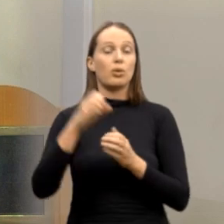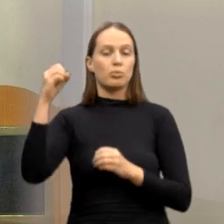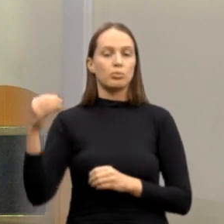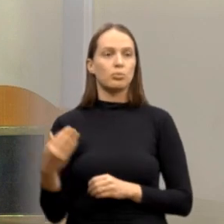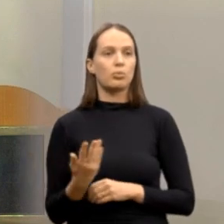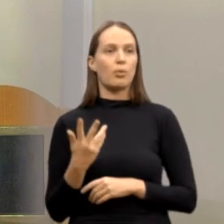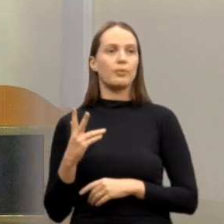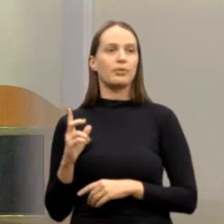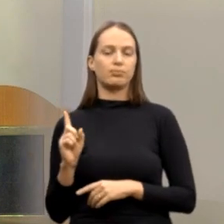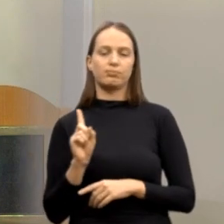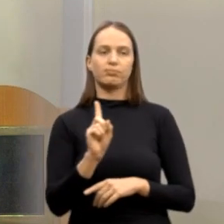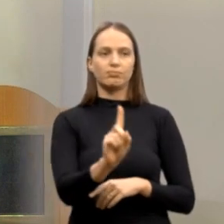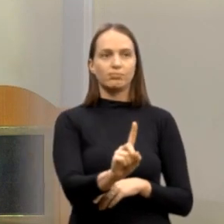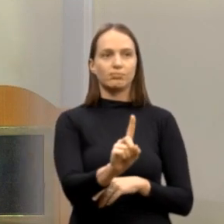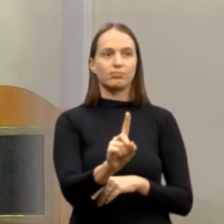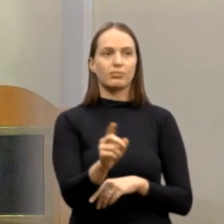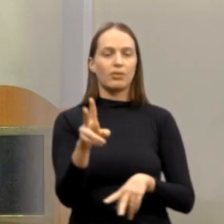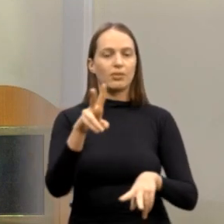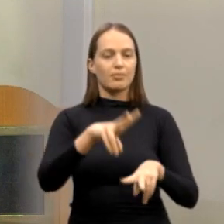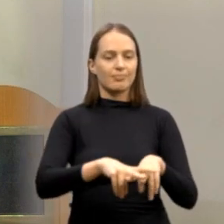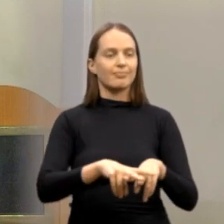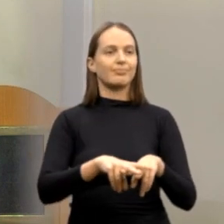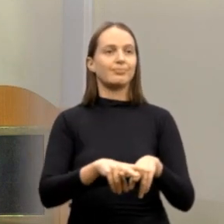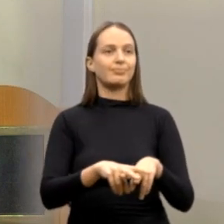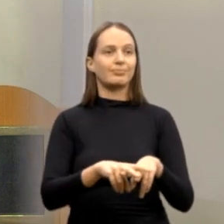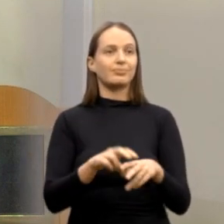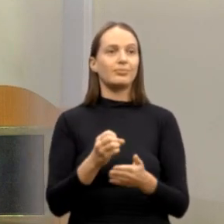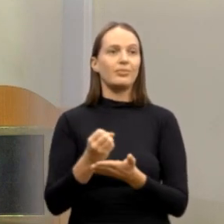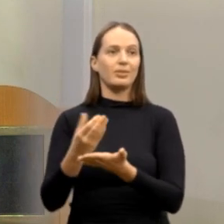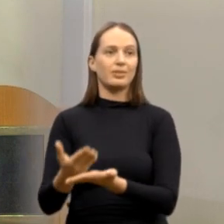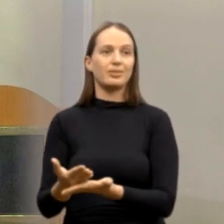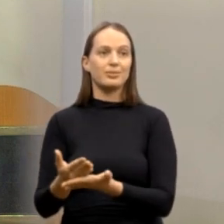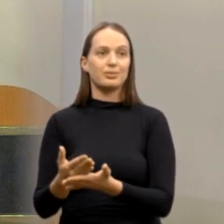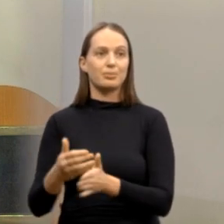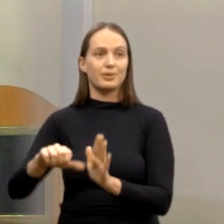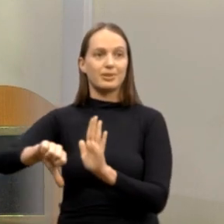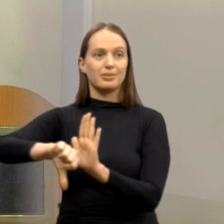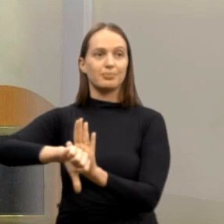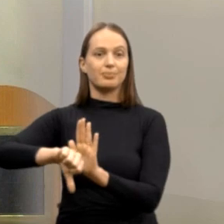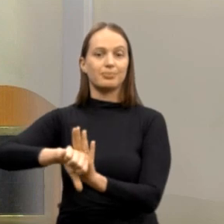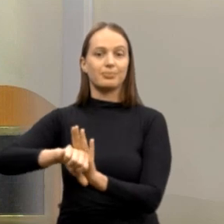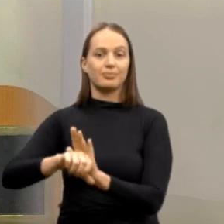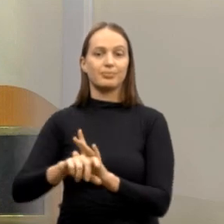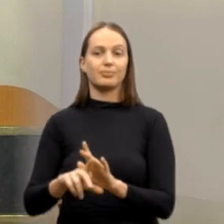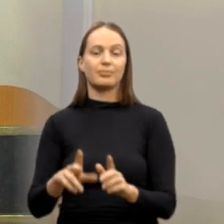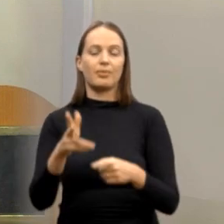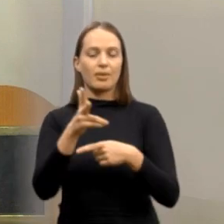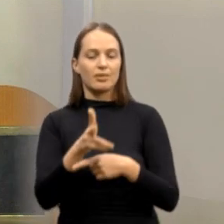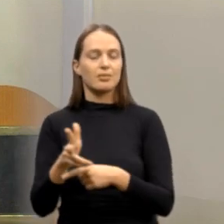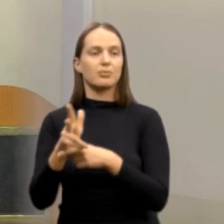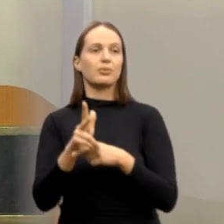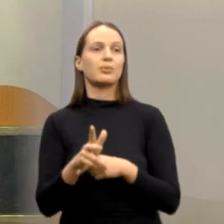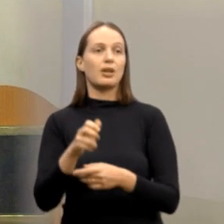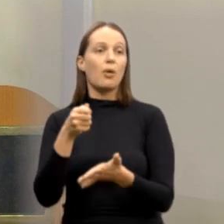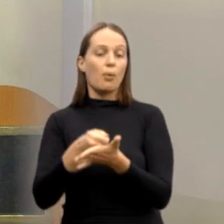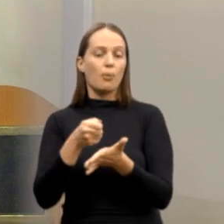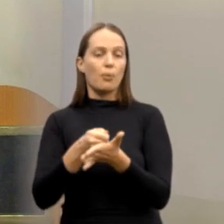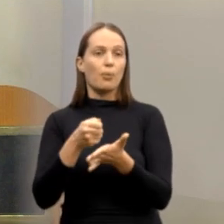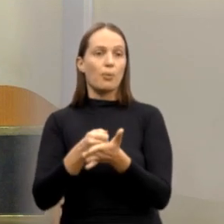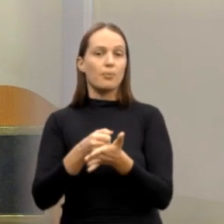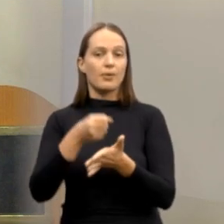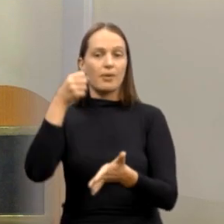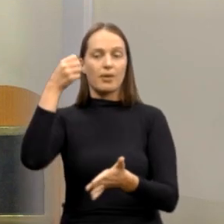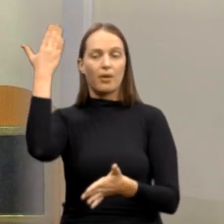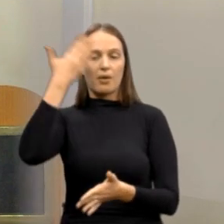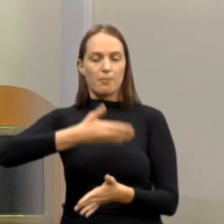o que foi encaminhado ao Instituto de Criminalística e lá estavam as imagens comprovando as agressões que de forma direta